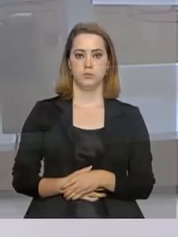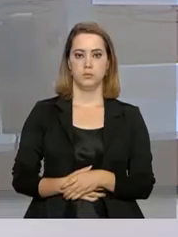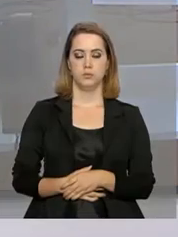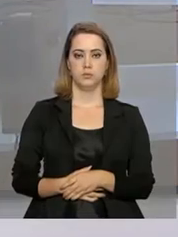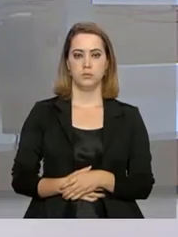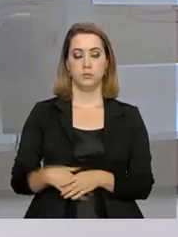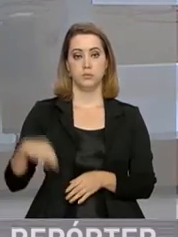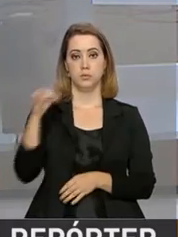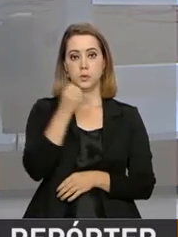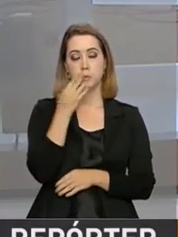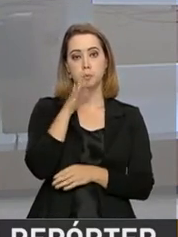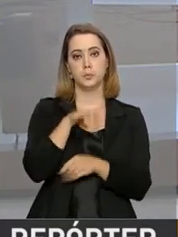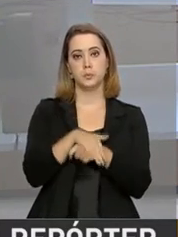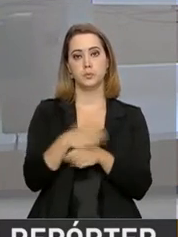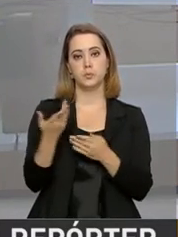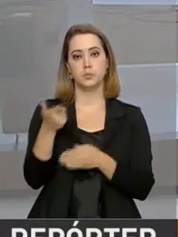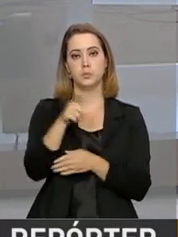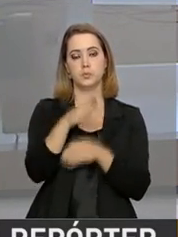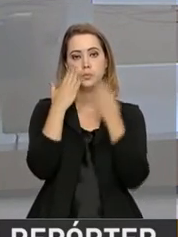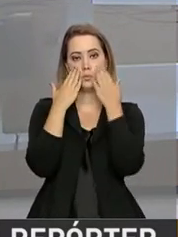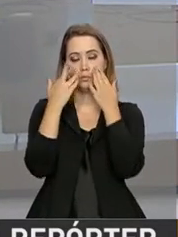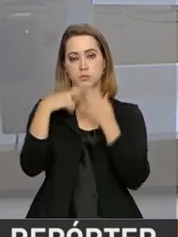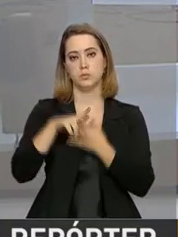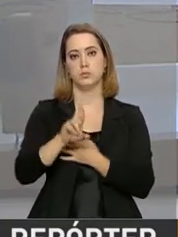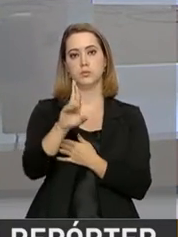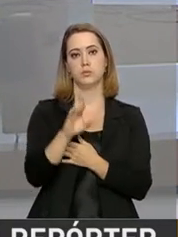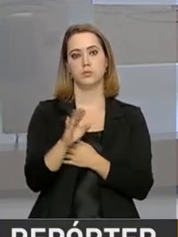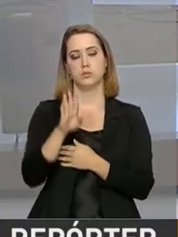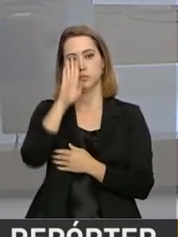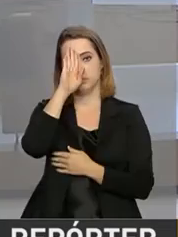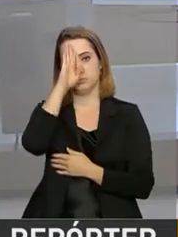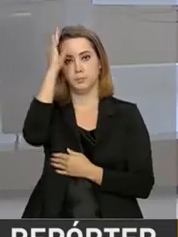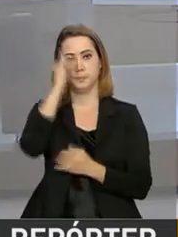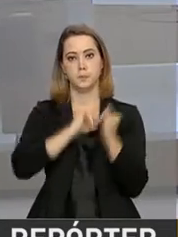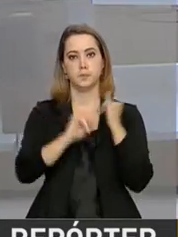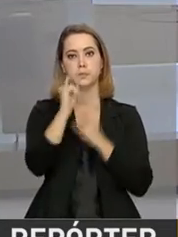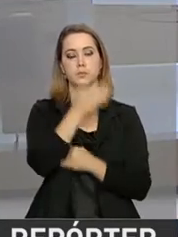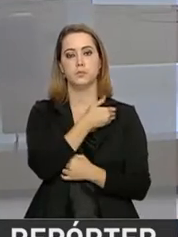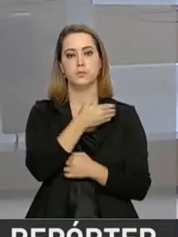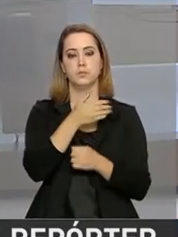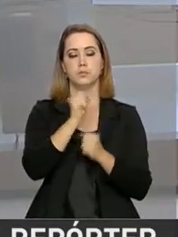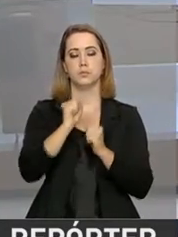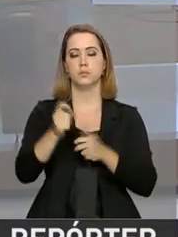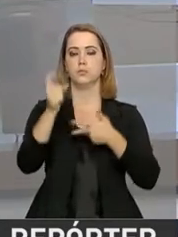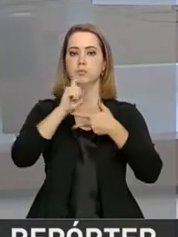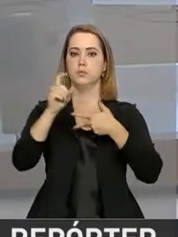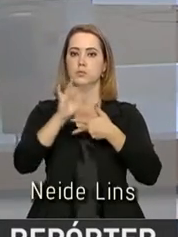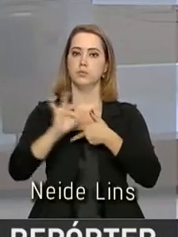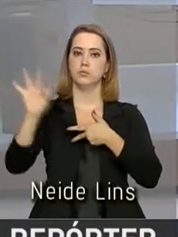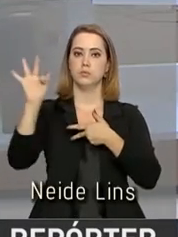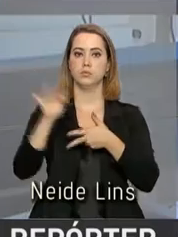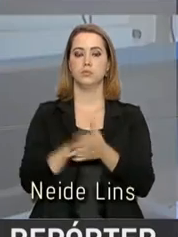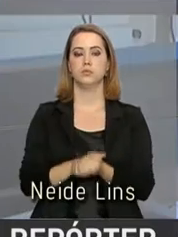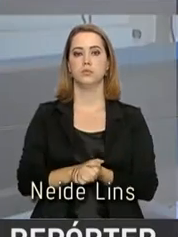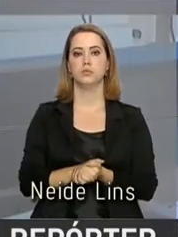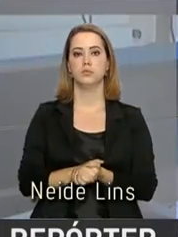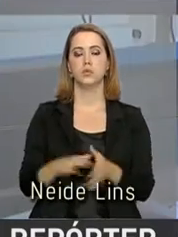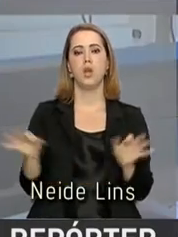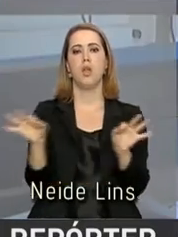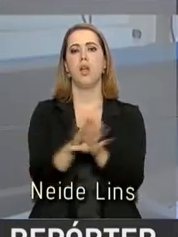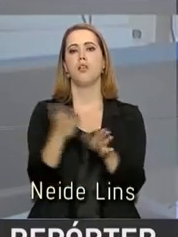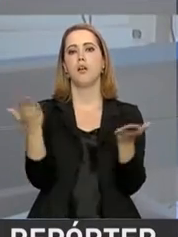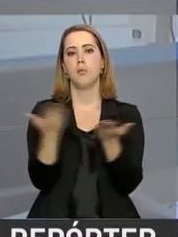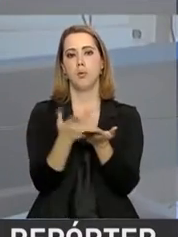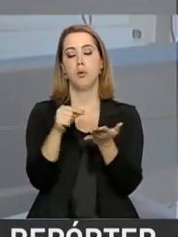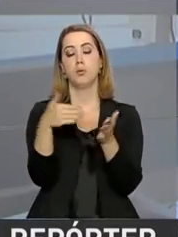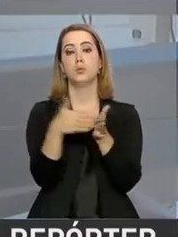olá boa noite no ar mais uma edição do repórter nbr as principais notícias do poder executivo federal termina